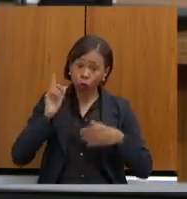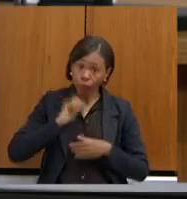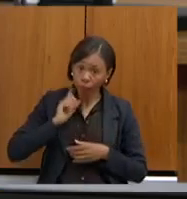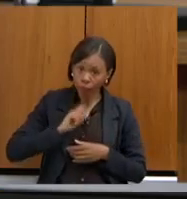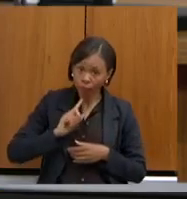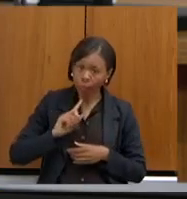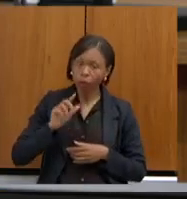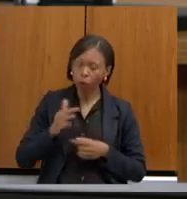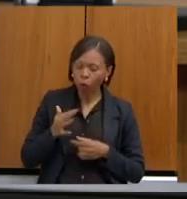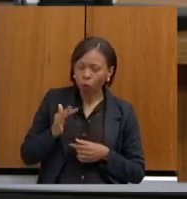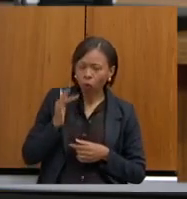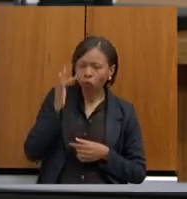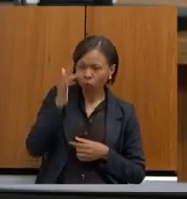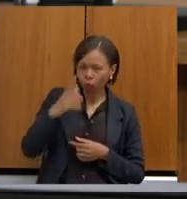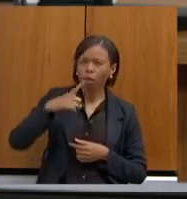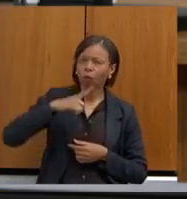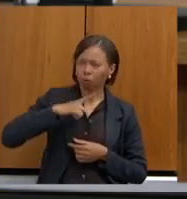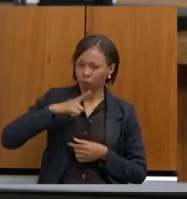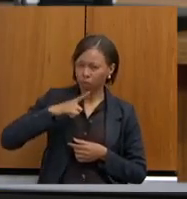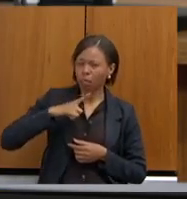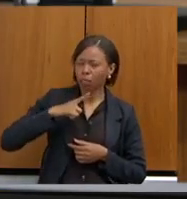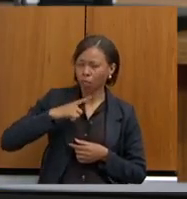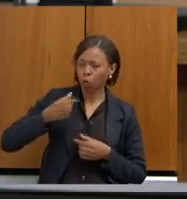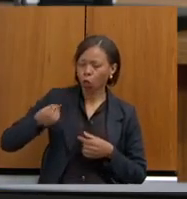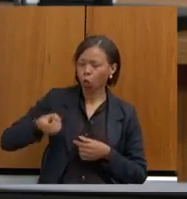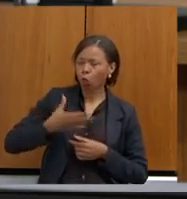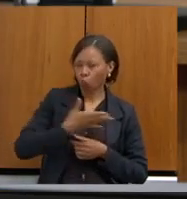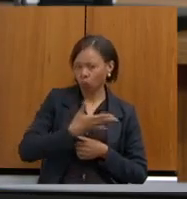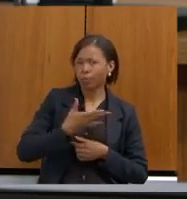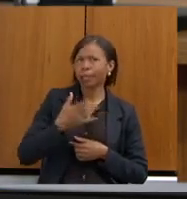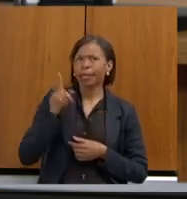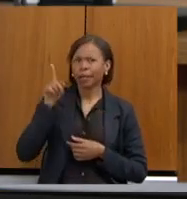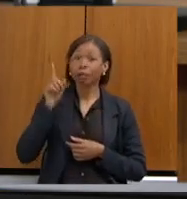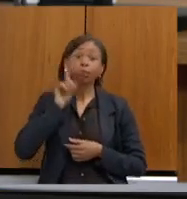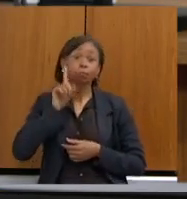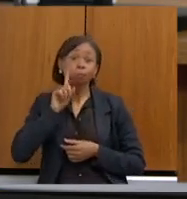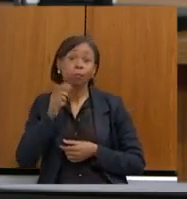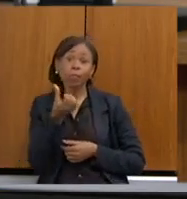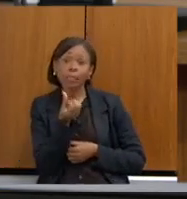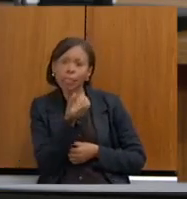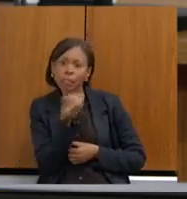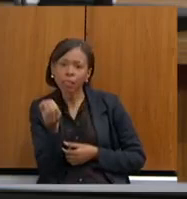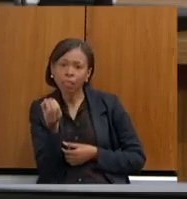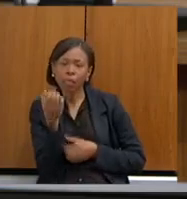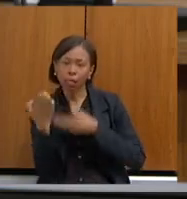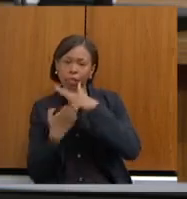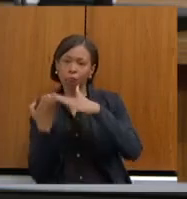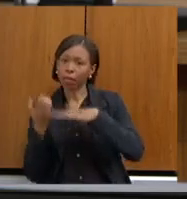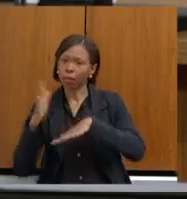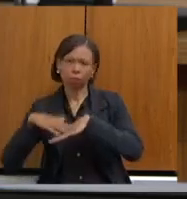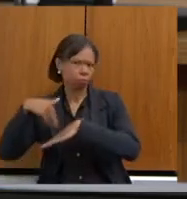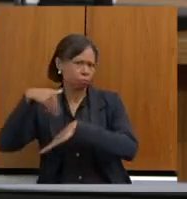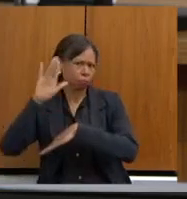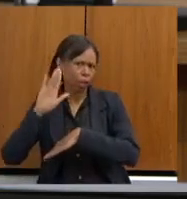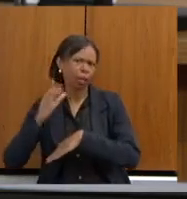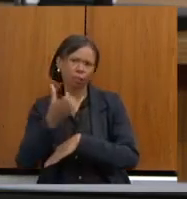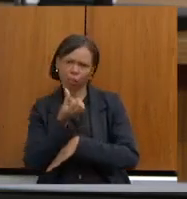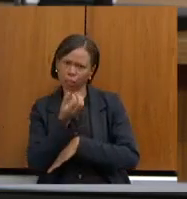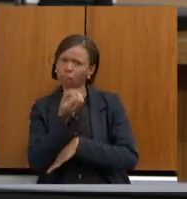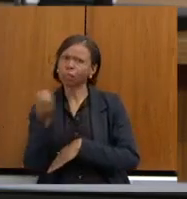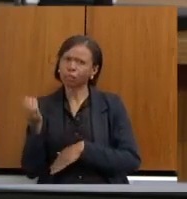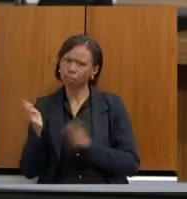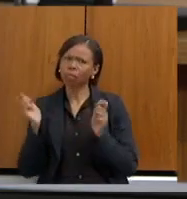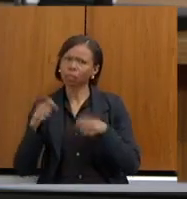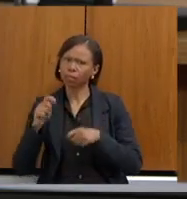chamada shortline Estados Unidos tem mais de 600 empresas que fazem esses pequenos